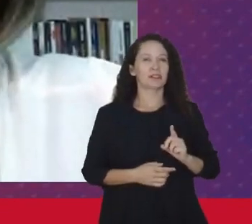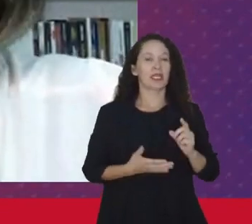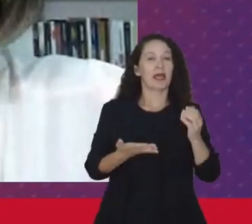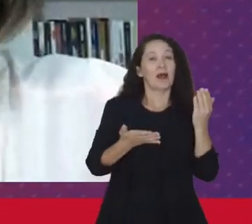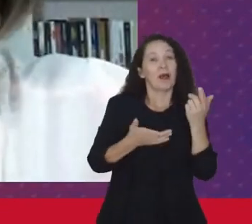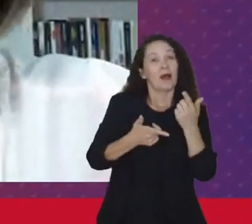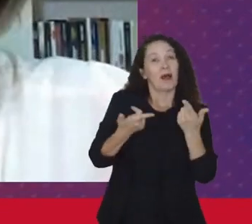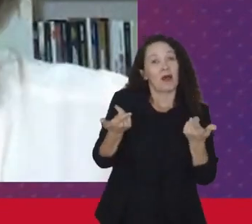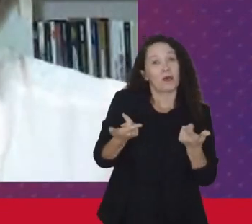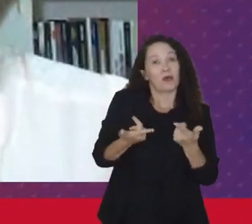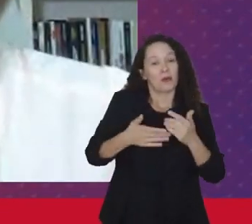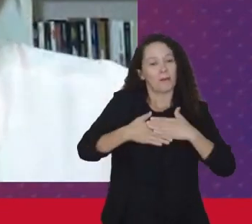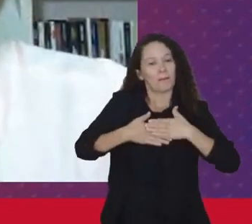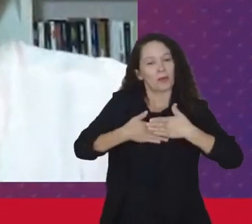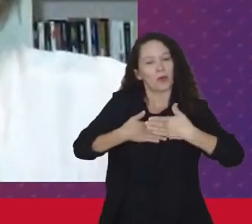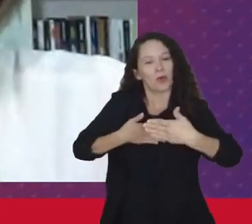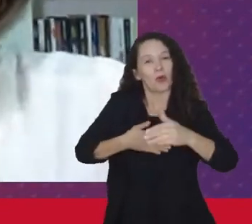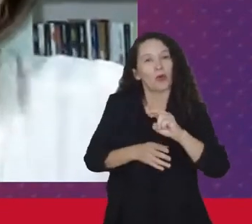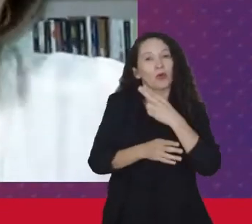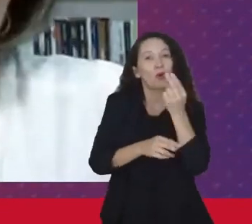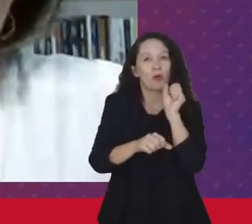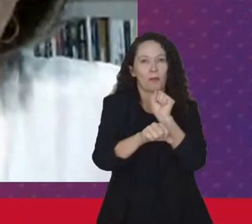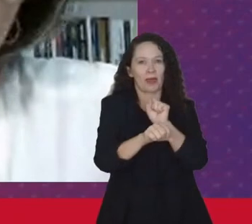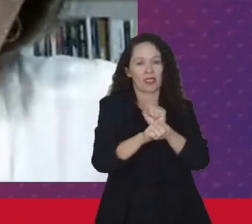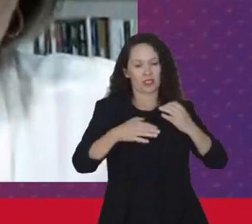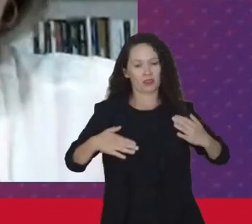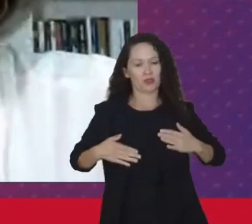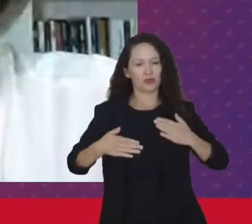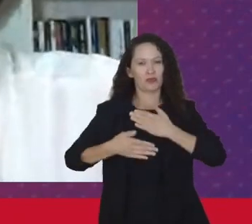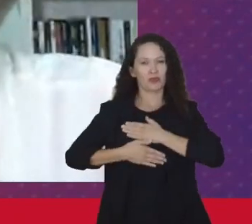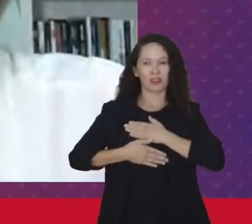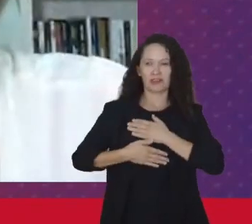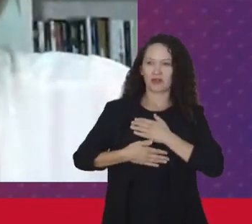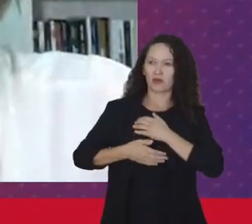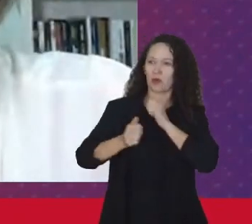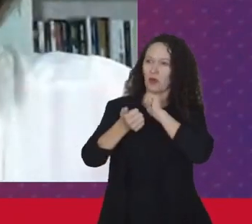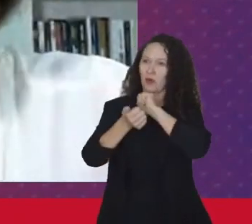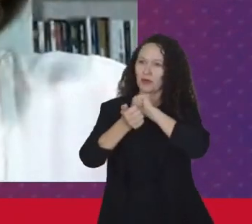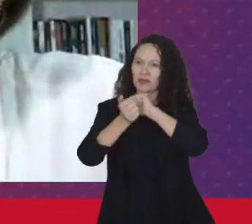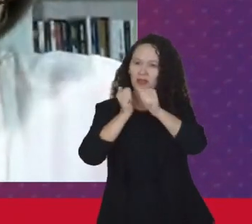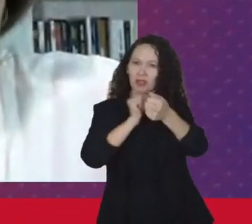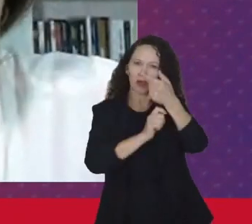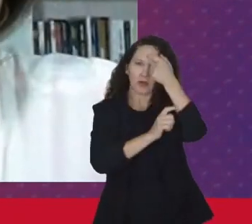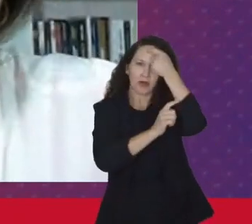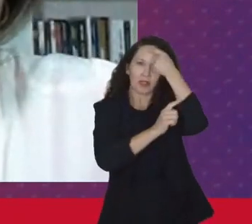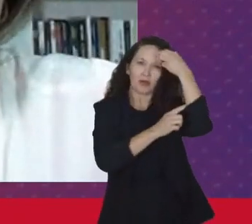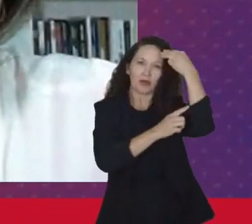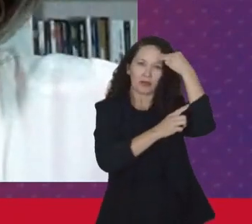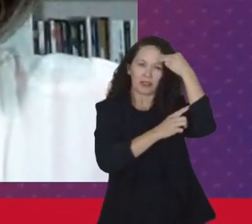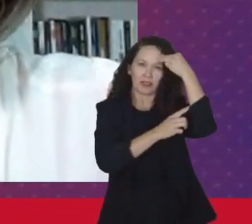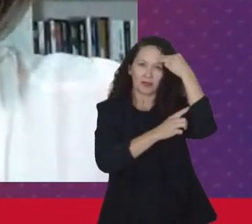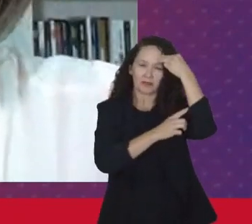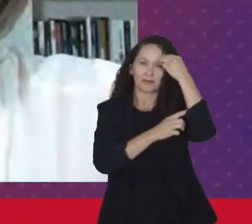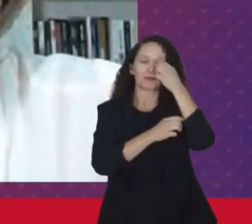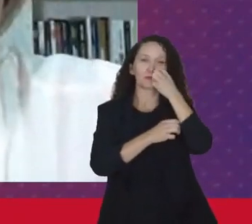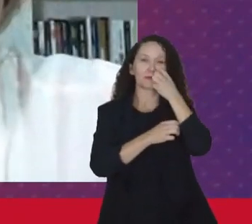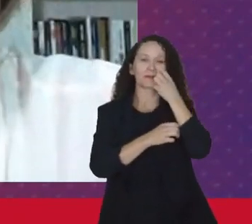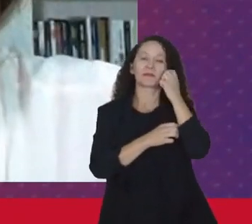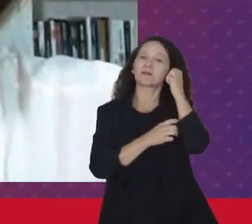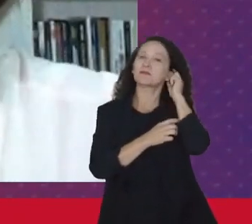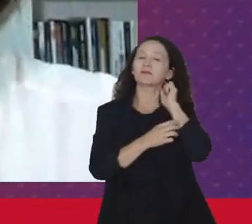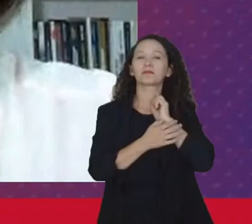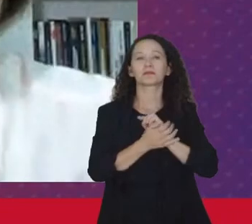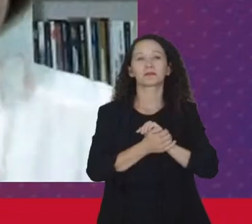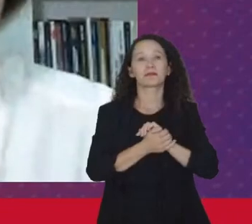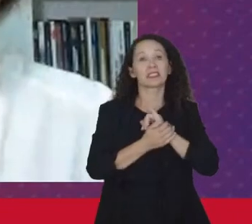impedimento de longo prazo, físico, sensorial, intelectual ou mental, que